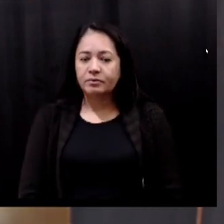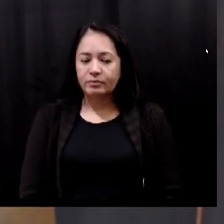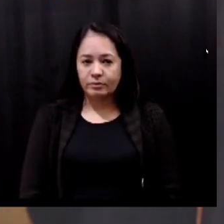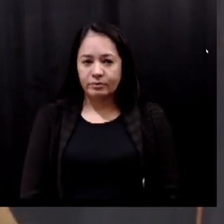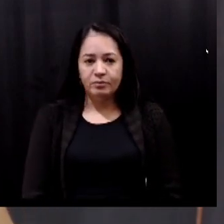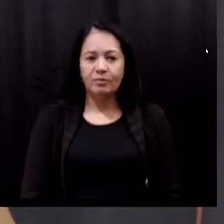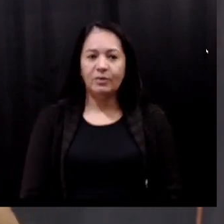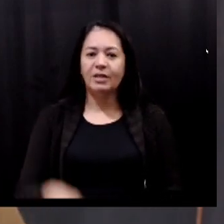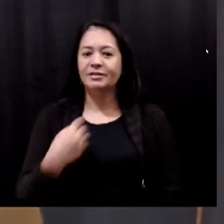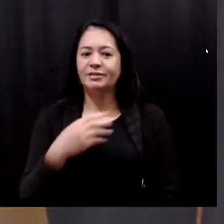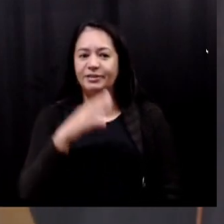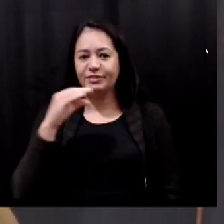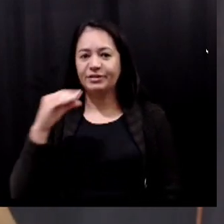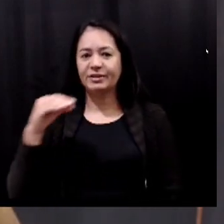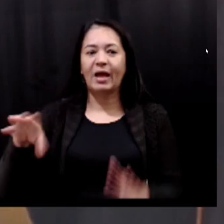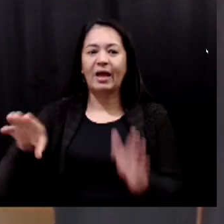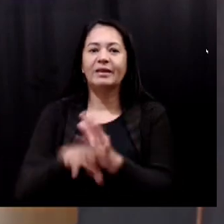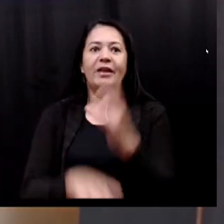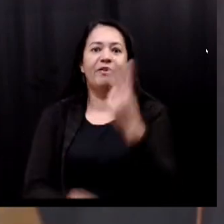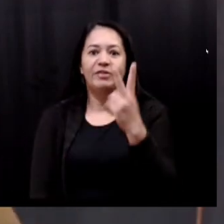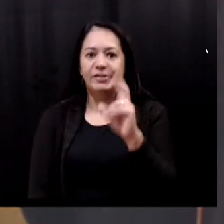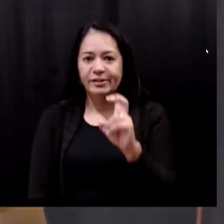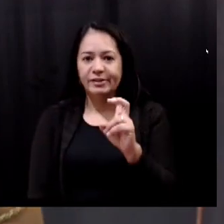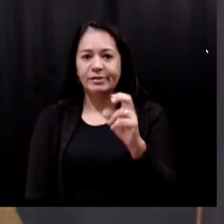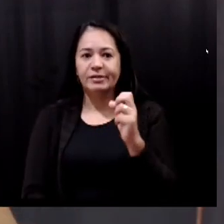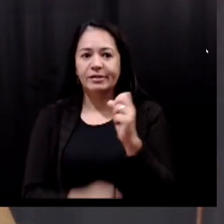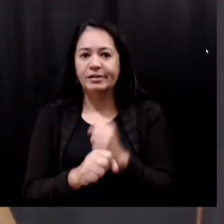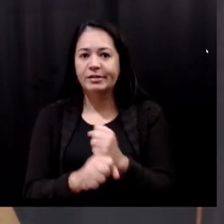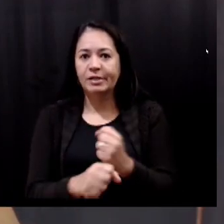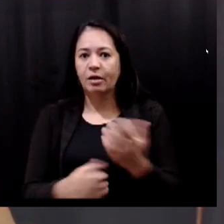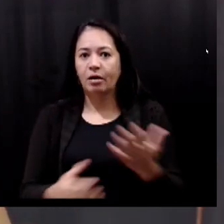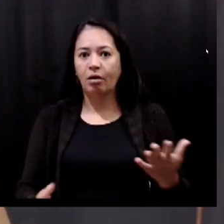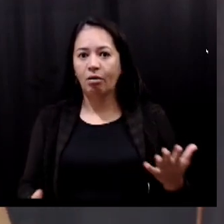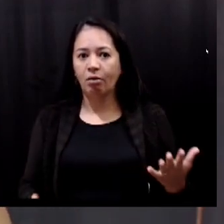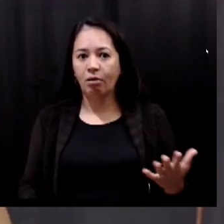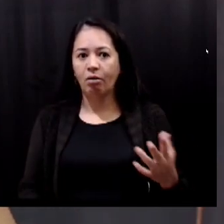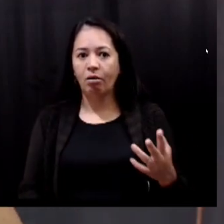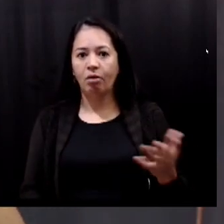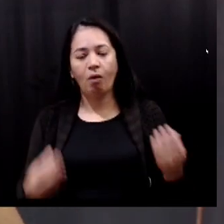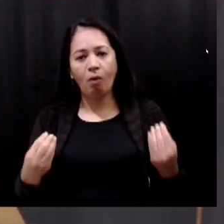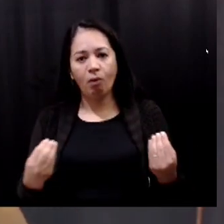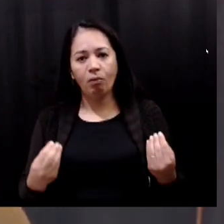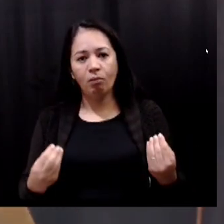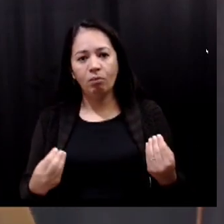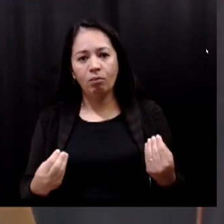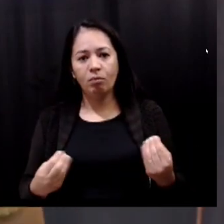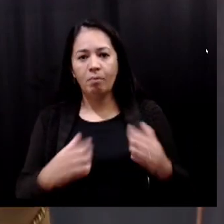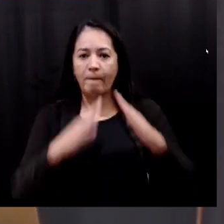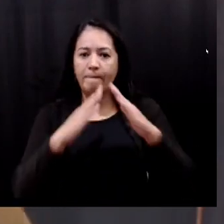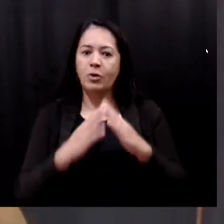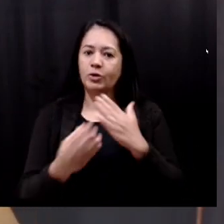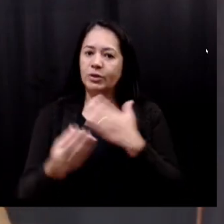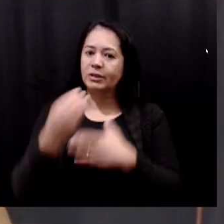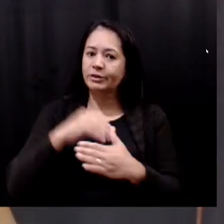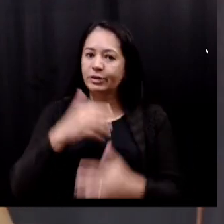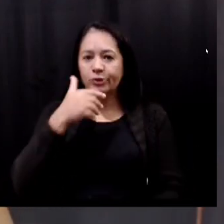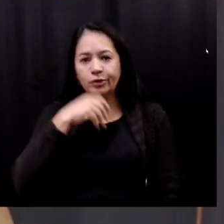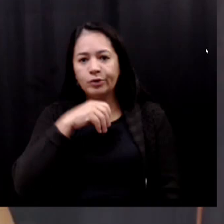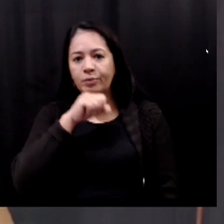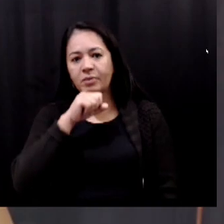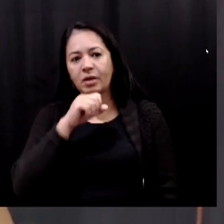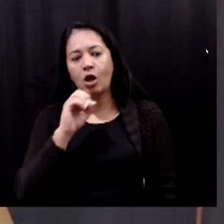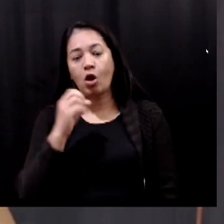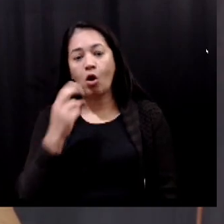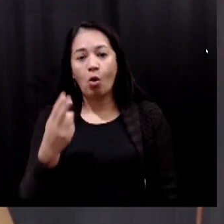os 25 anos, 30 anos, 40 anos, 50 anos, morando na casa dos nossos pais ou convivendo com a